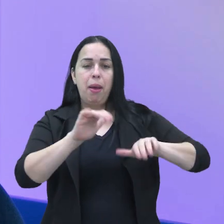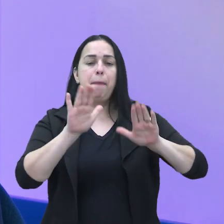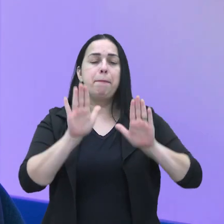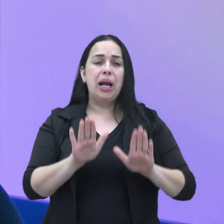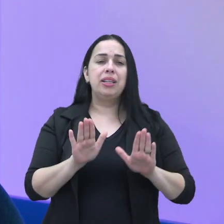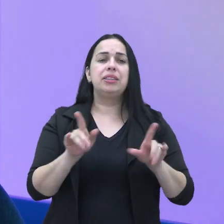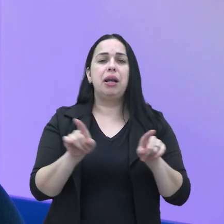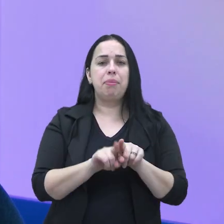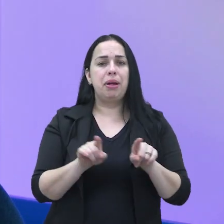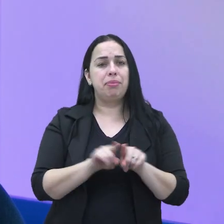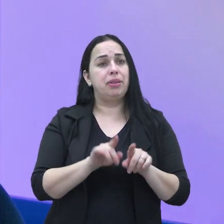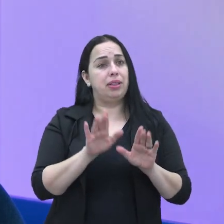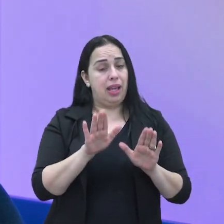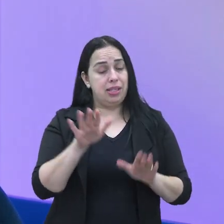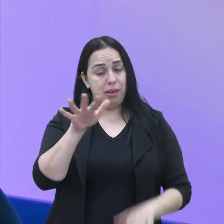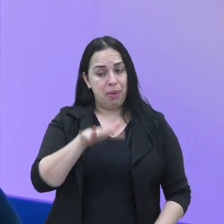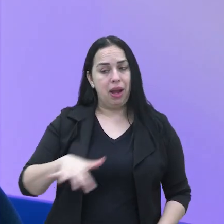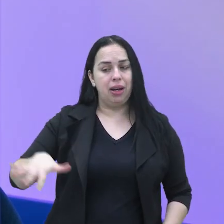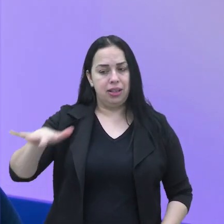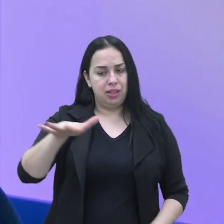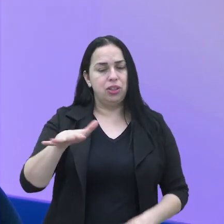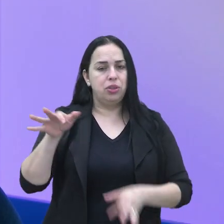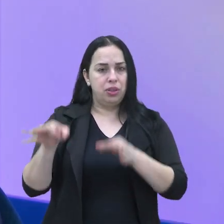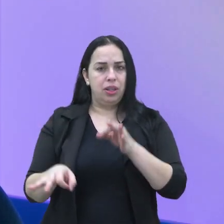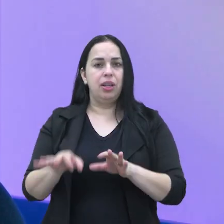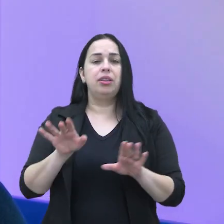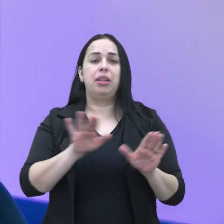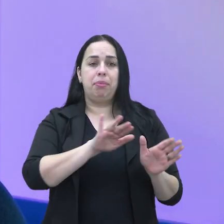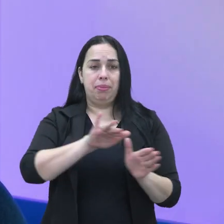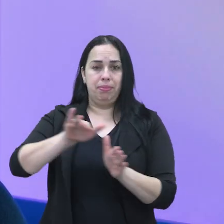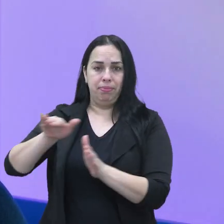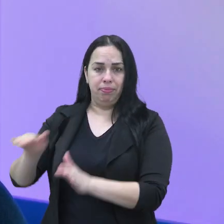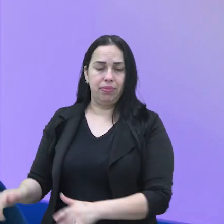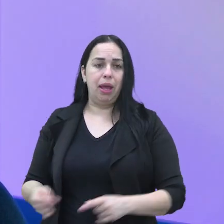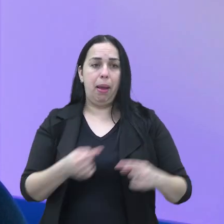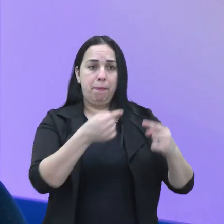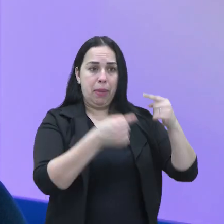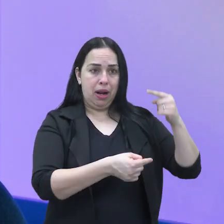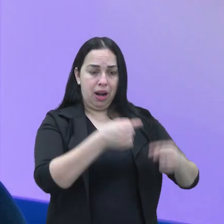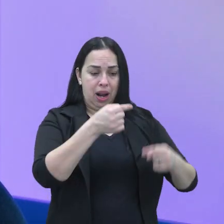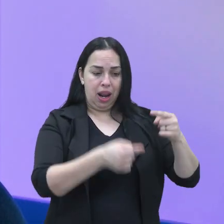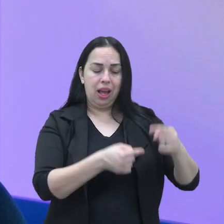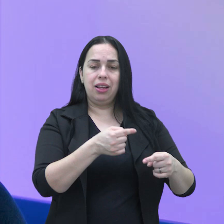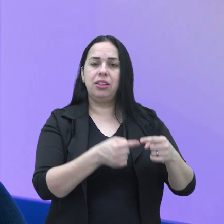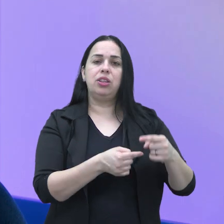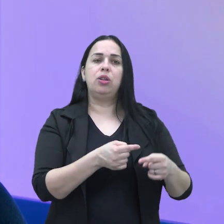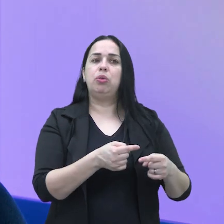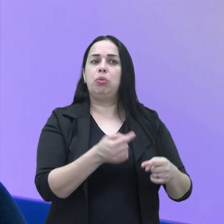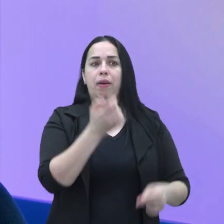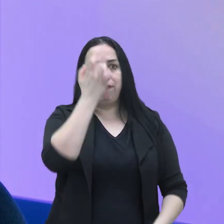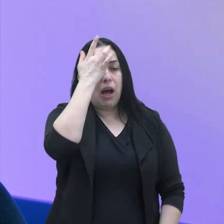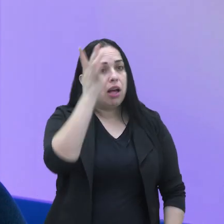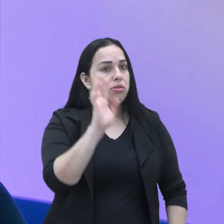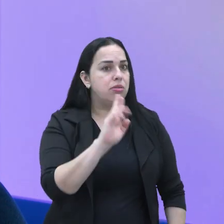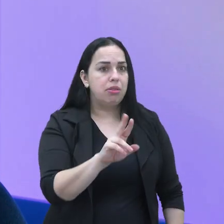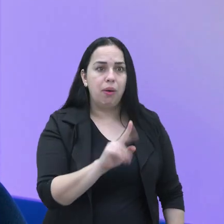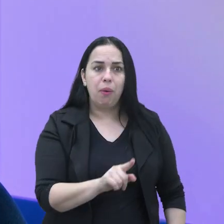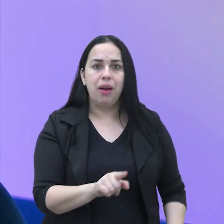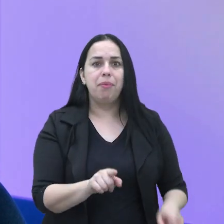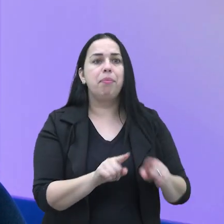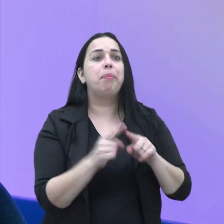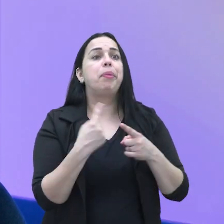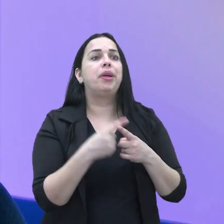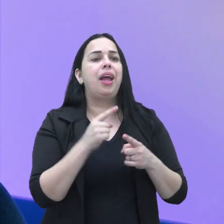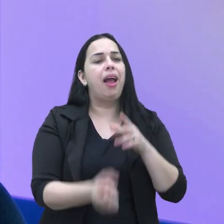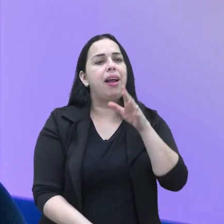só que nesse processo também, essa é a parte jurídica, mas tem a parte política. Não é fácil romper a barreira jurídica,